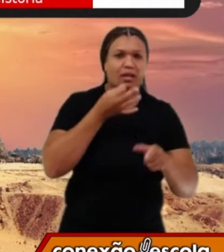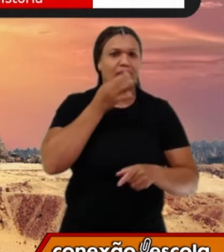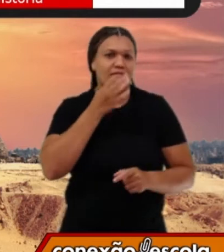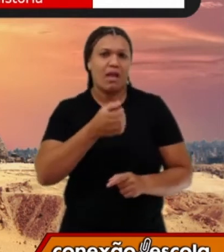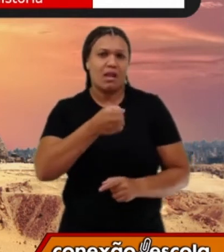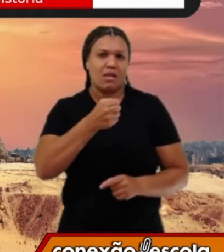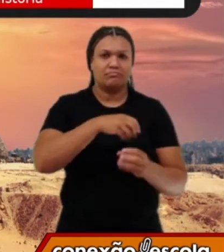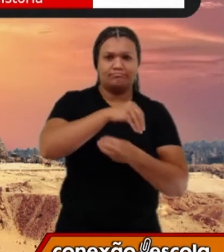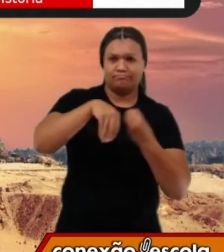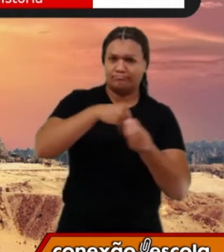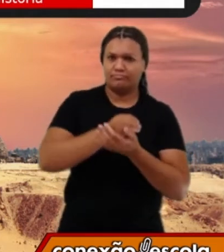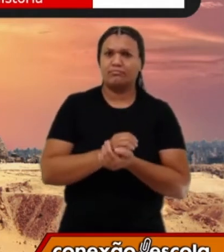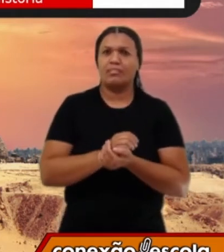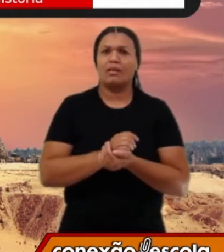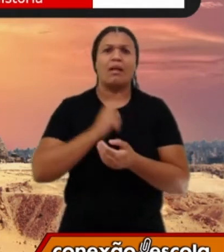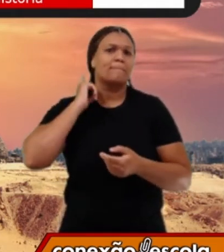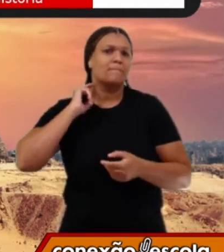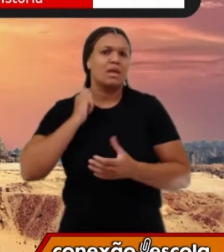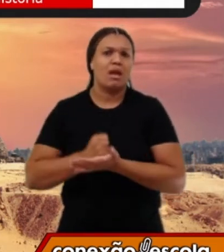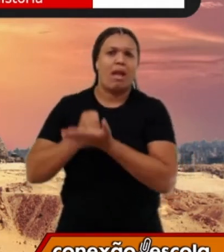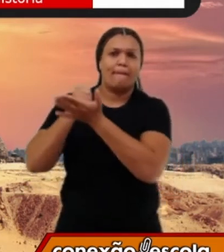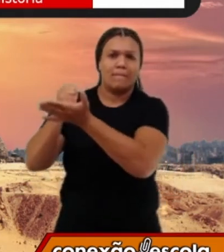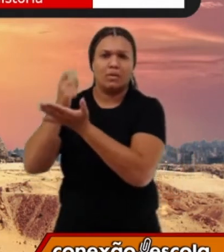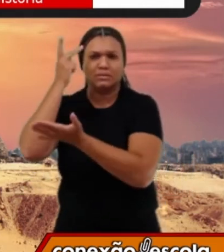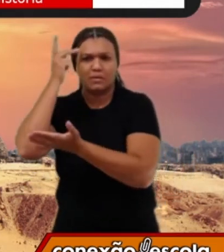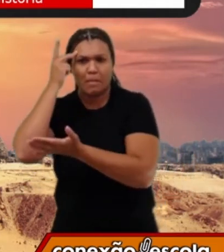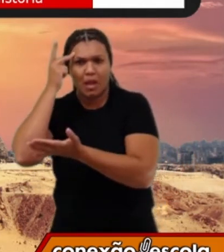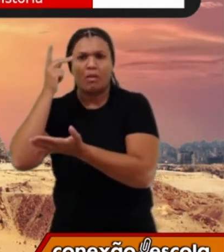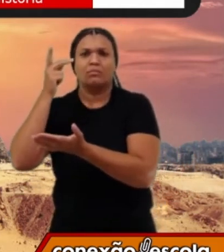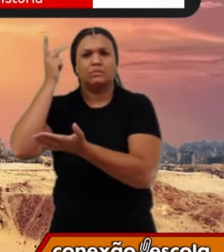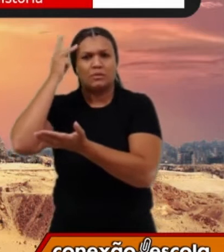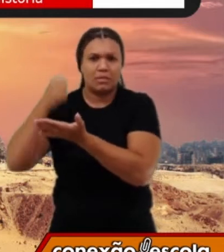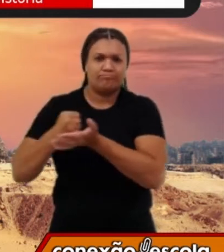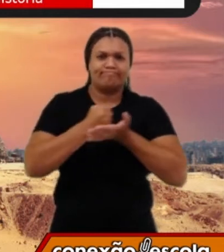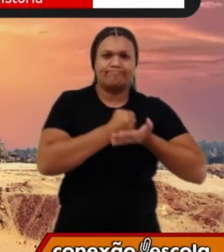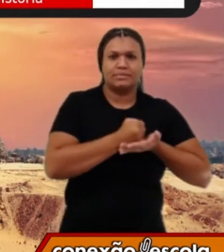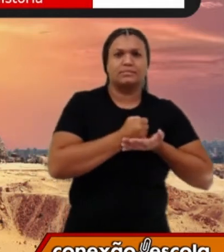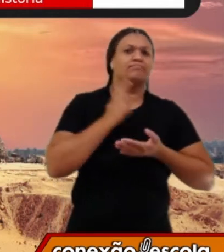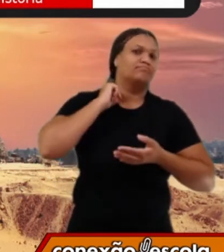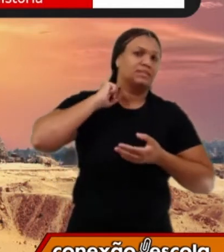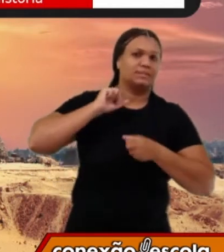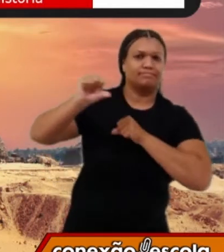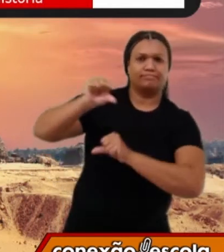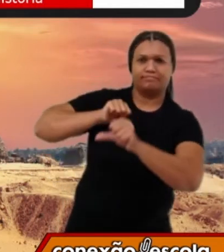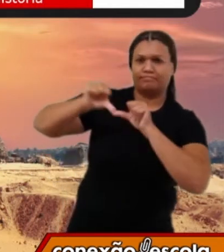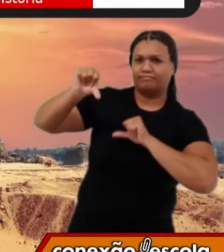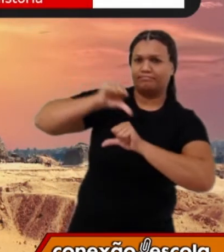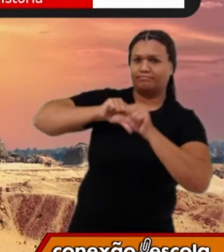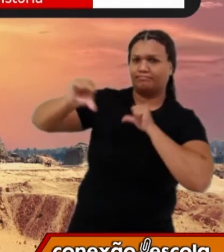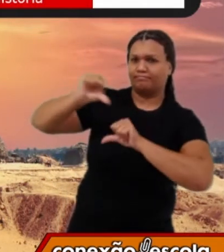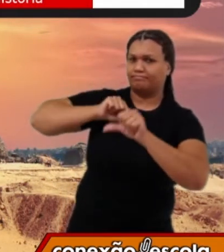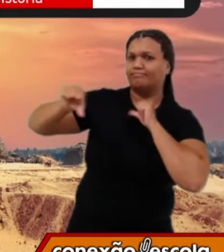Minas apoia São Paulo, no outro ano São Paulo apoia Minas Gerais e vice-versa, se alternando no poder durante esses 4